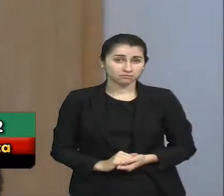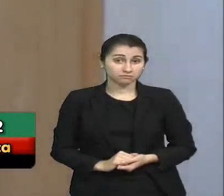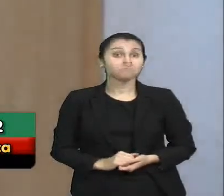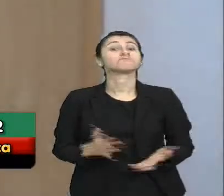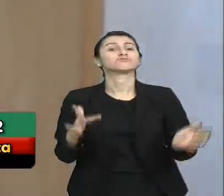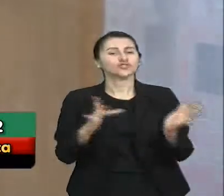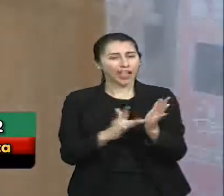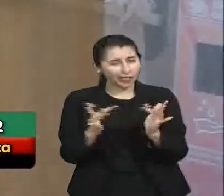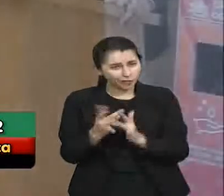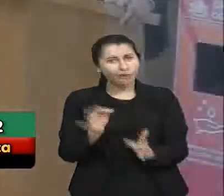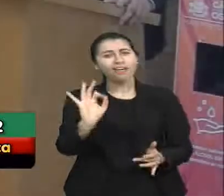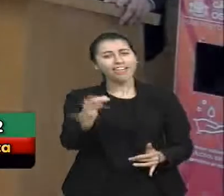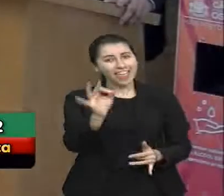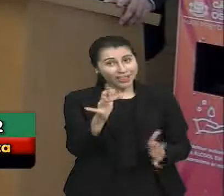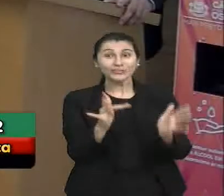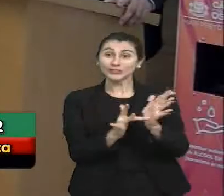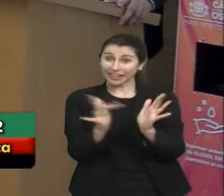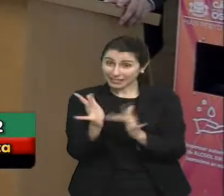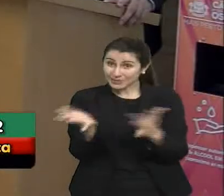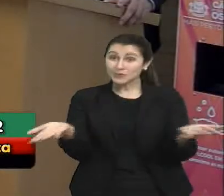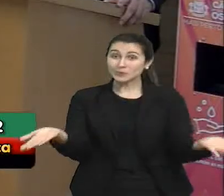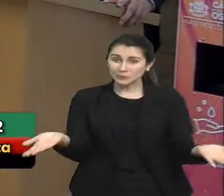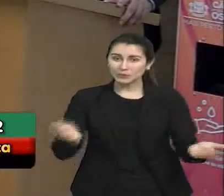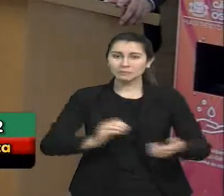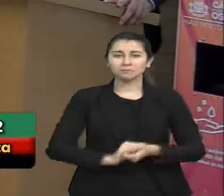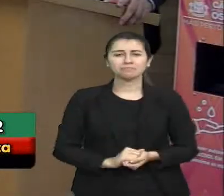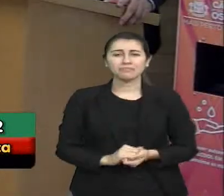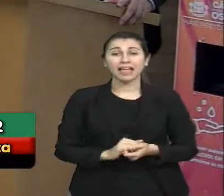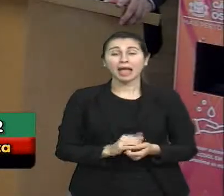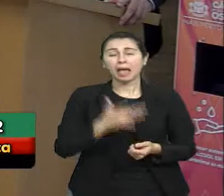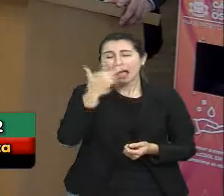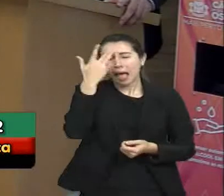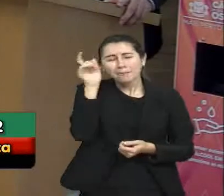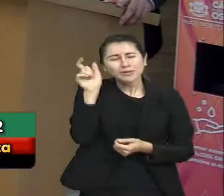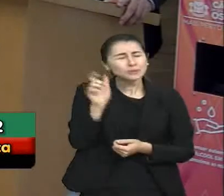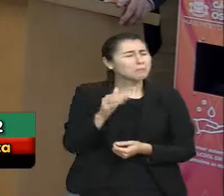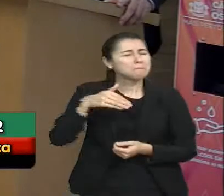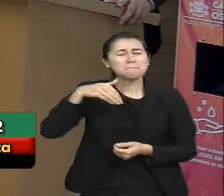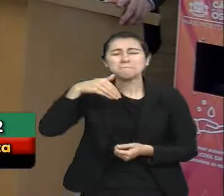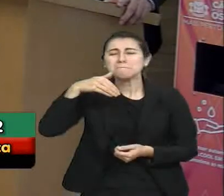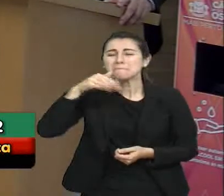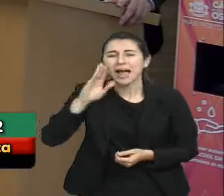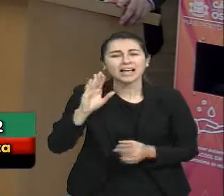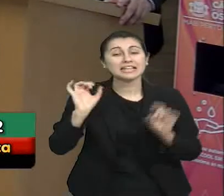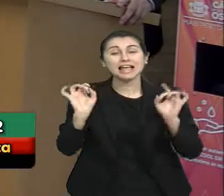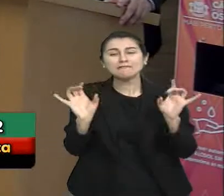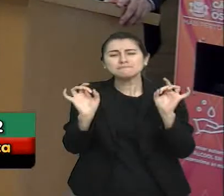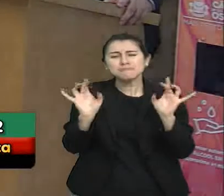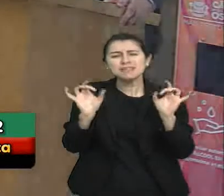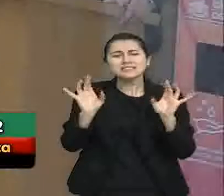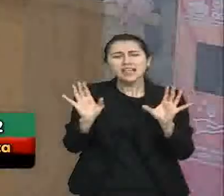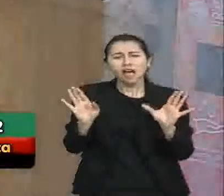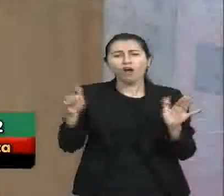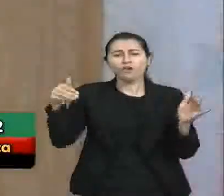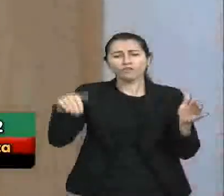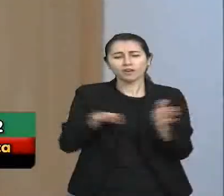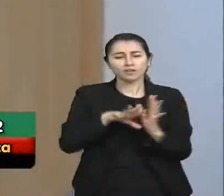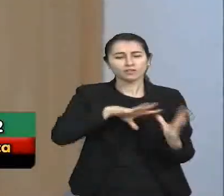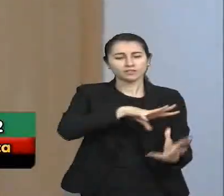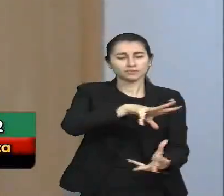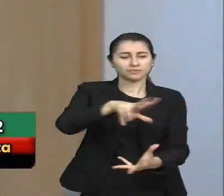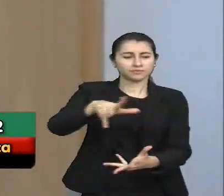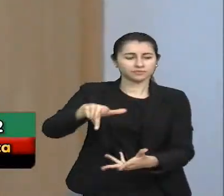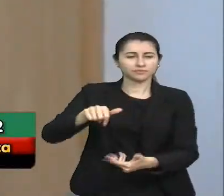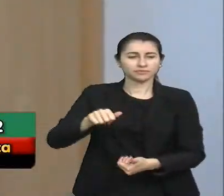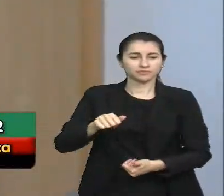Jesus, isso, Jesus Cristo. Foi a pessoa mais iluminada que pisou na face da Terra.